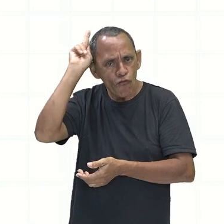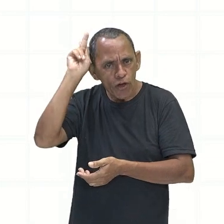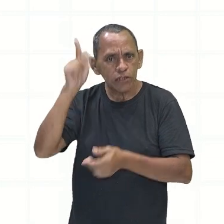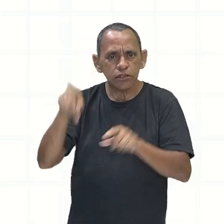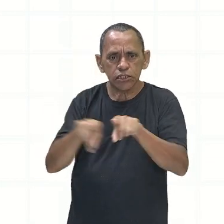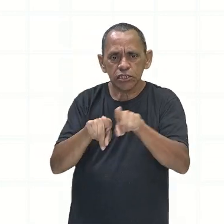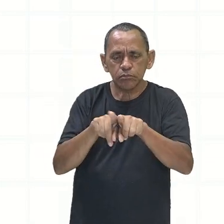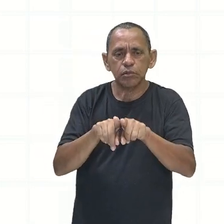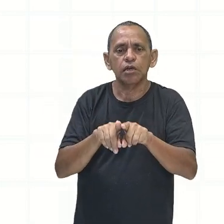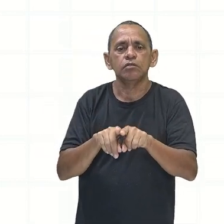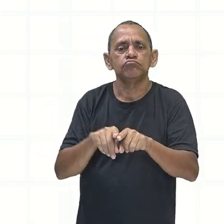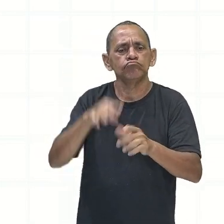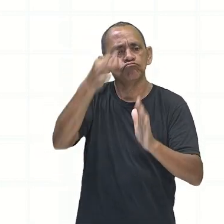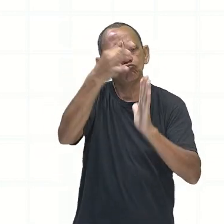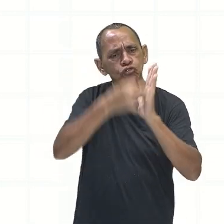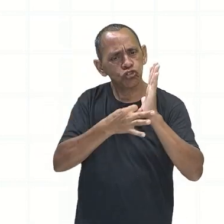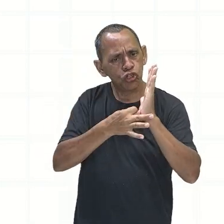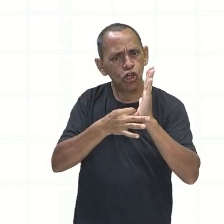acadêmicos